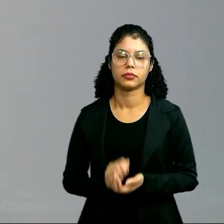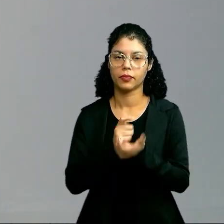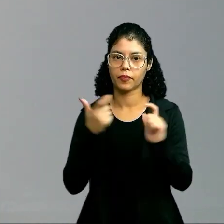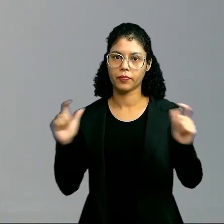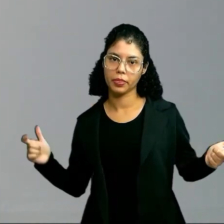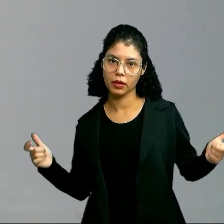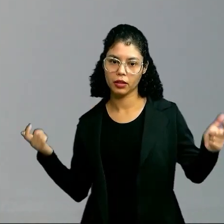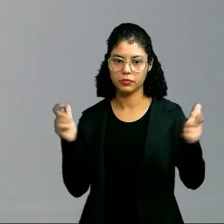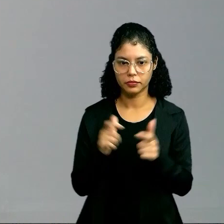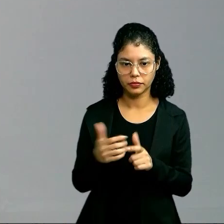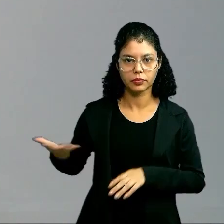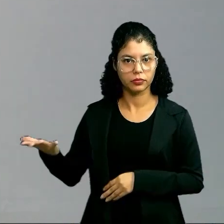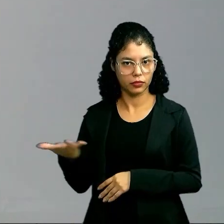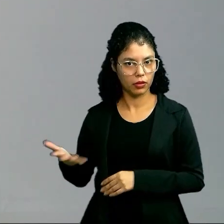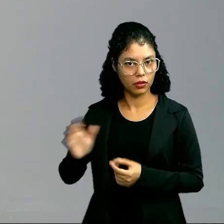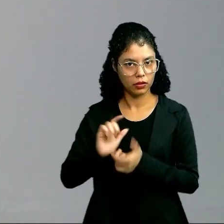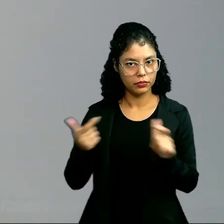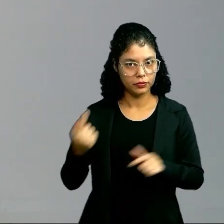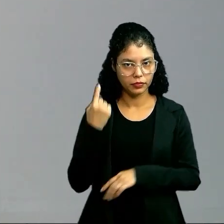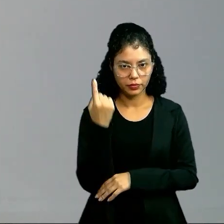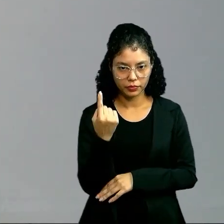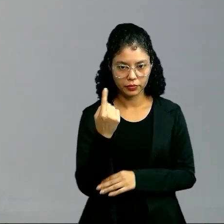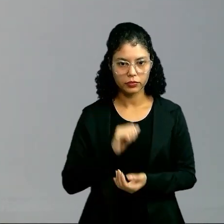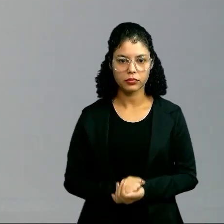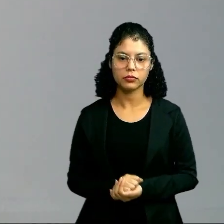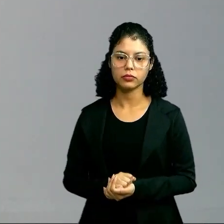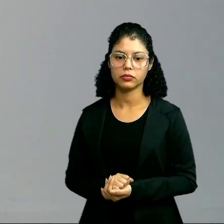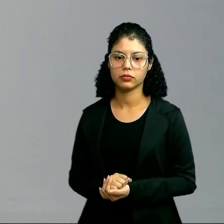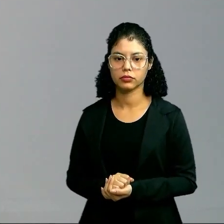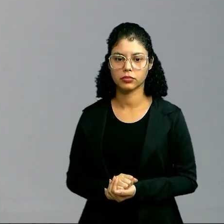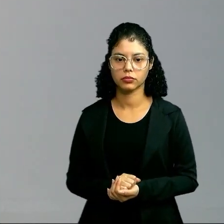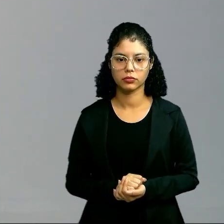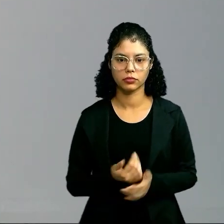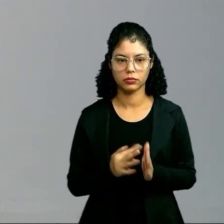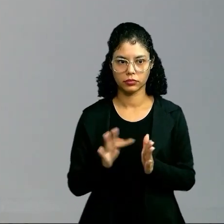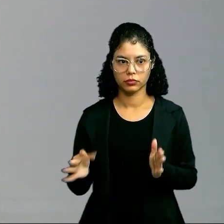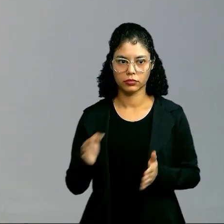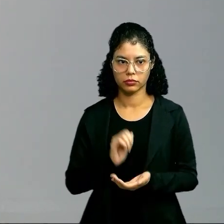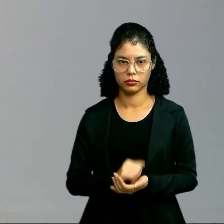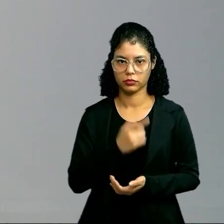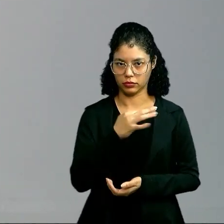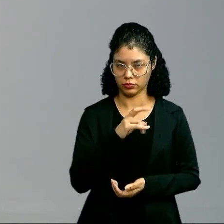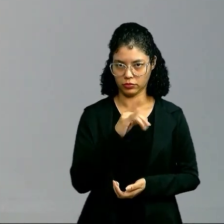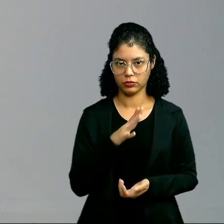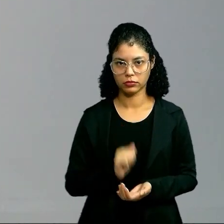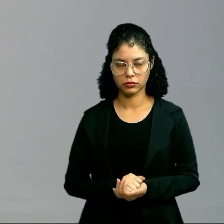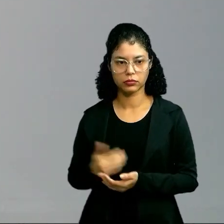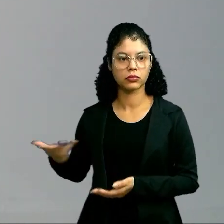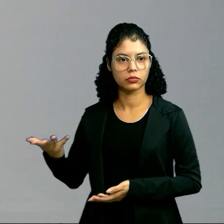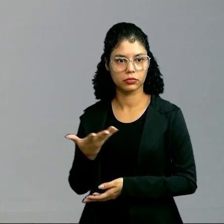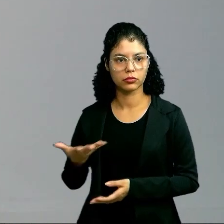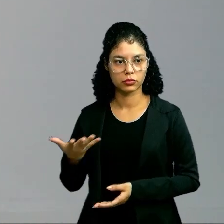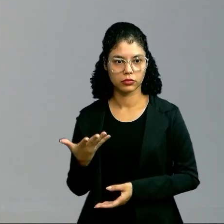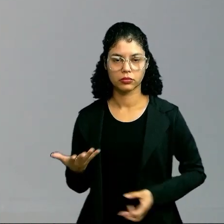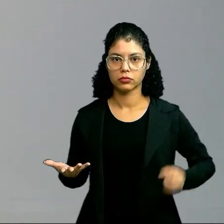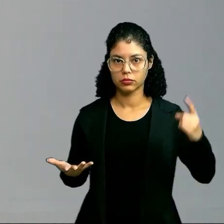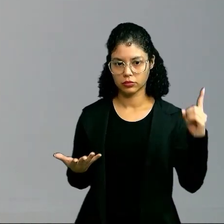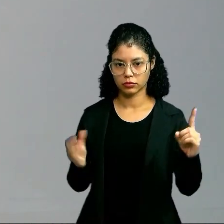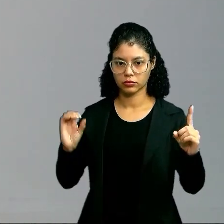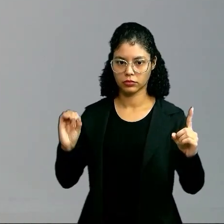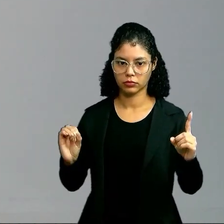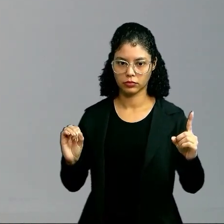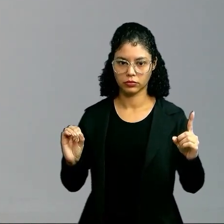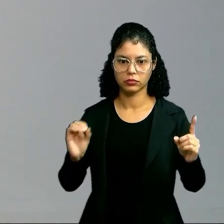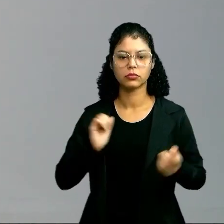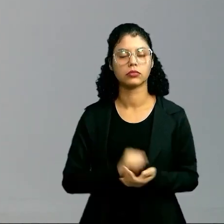crescente exponencial, a base é maior que 1. Função exponencial decrescente, a base está entre 0 e 1. E sempre